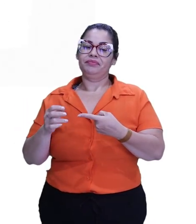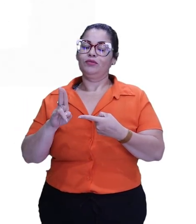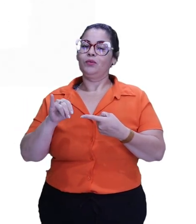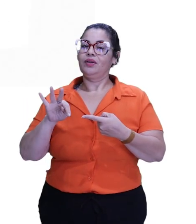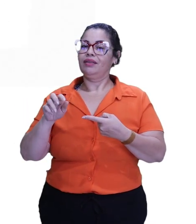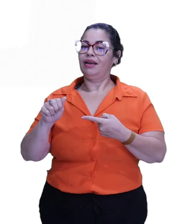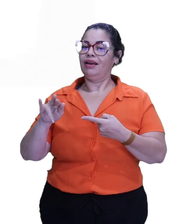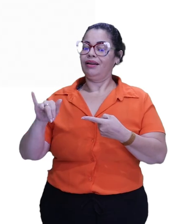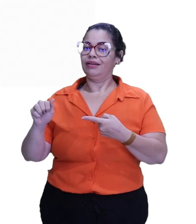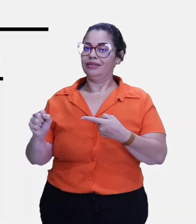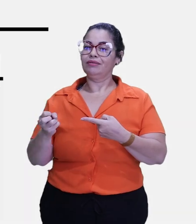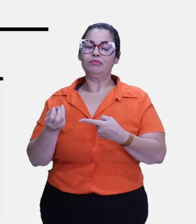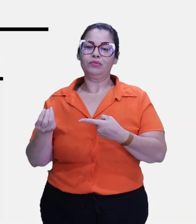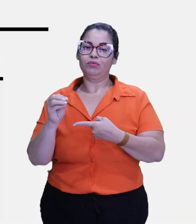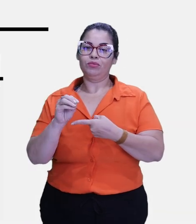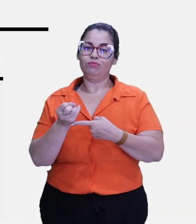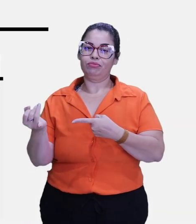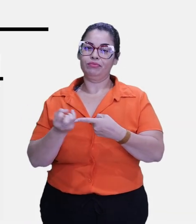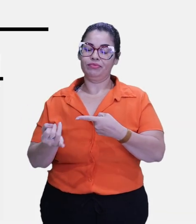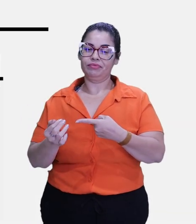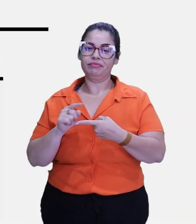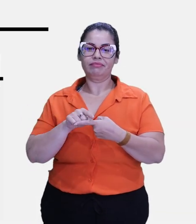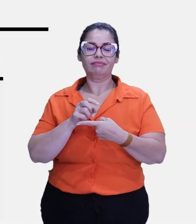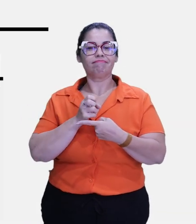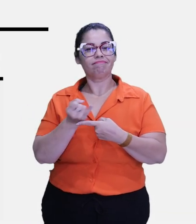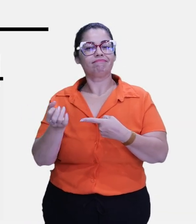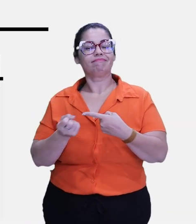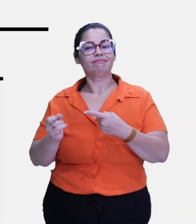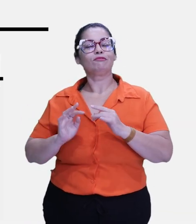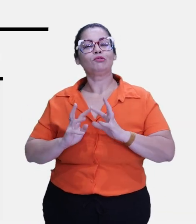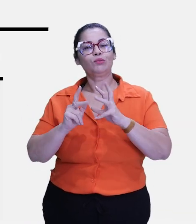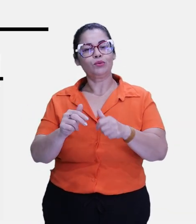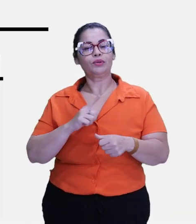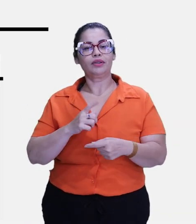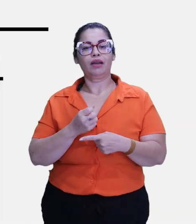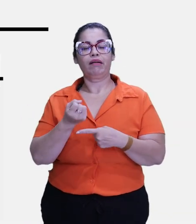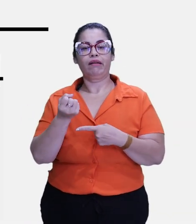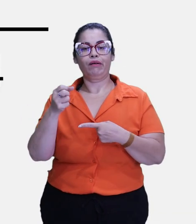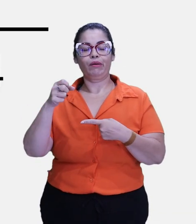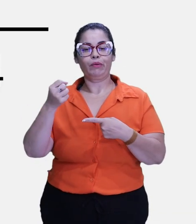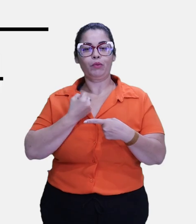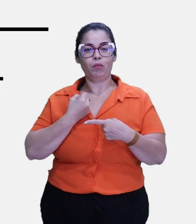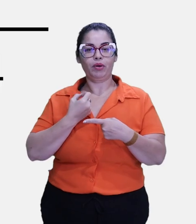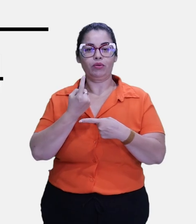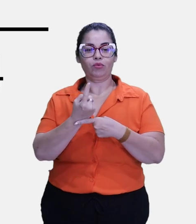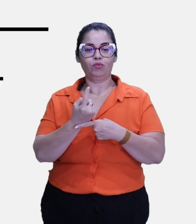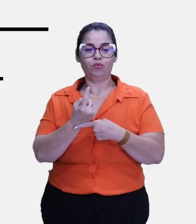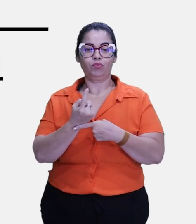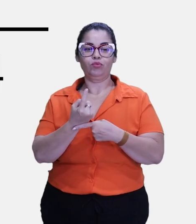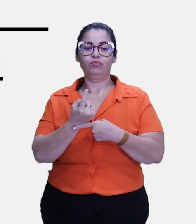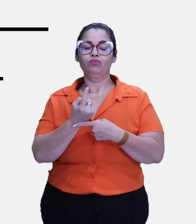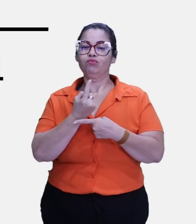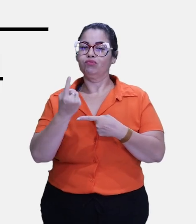pelas frações unitárias. As frações unitárias são todas as frações que têm um numerador igual a